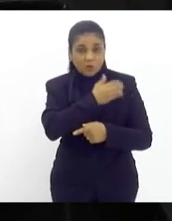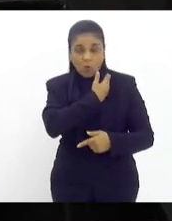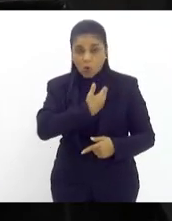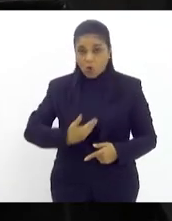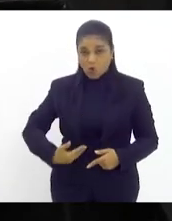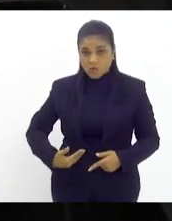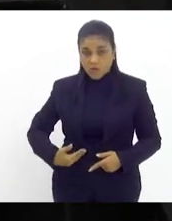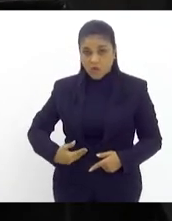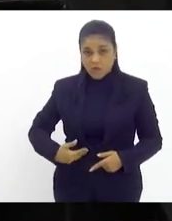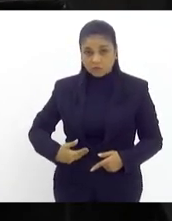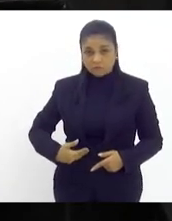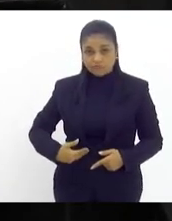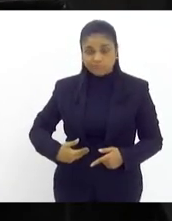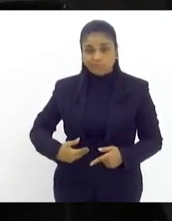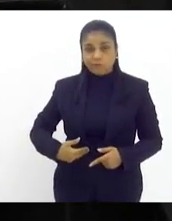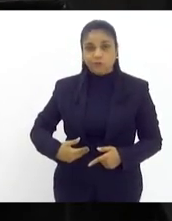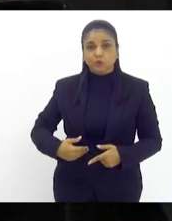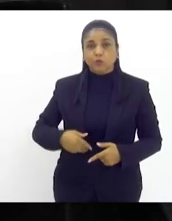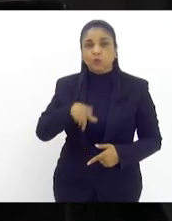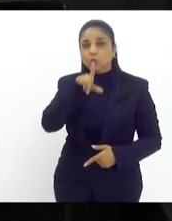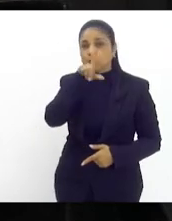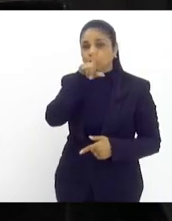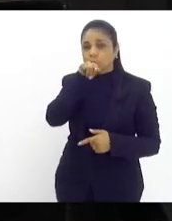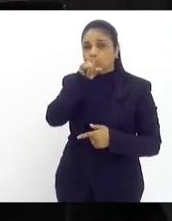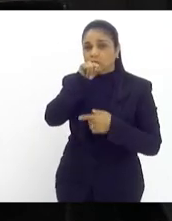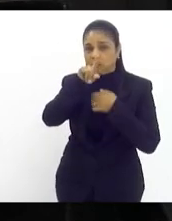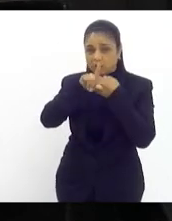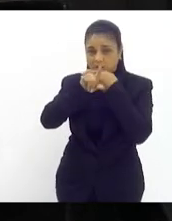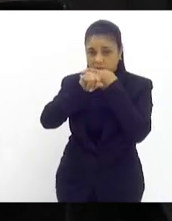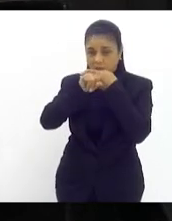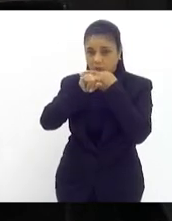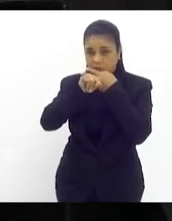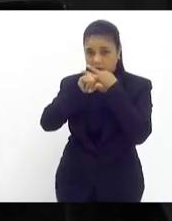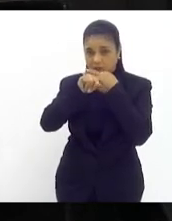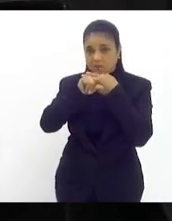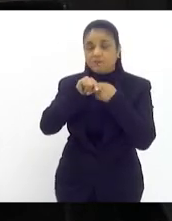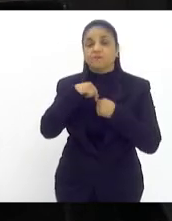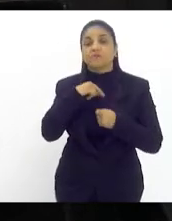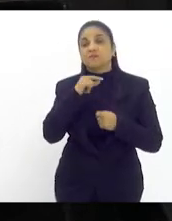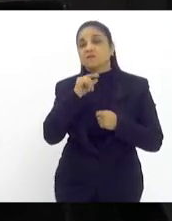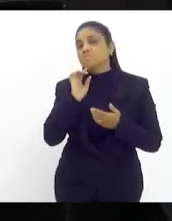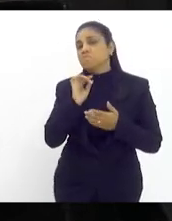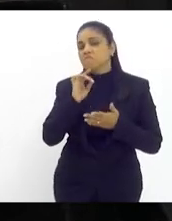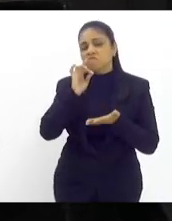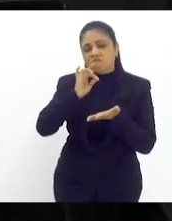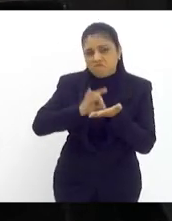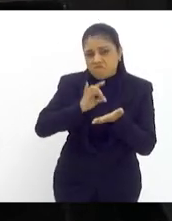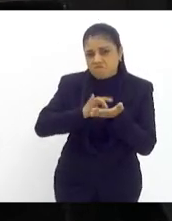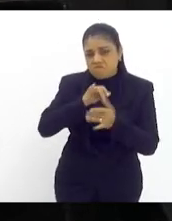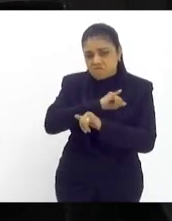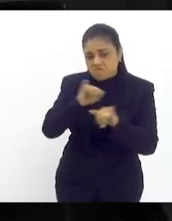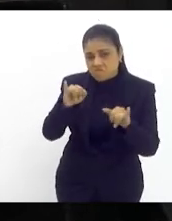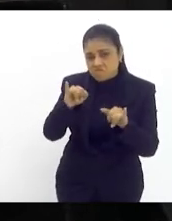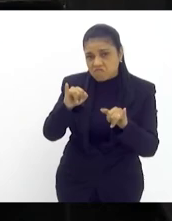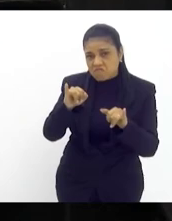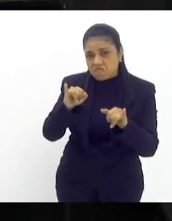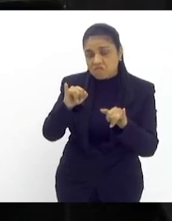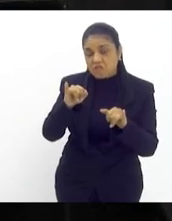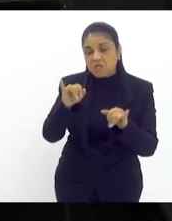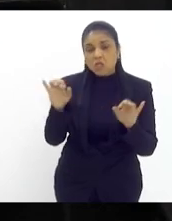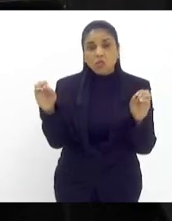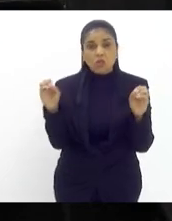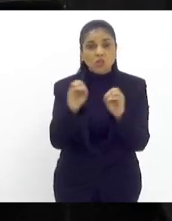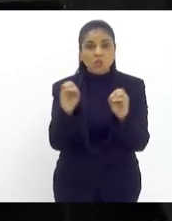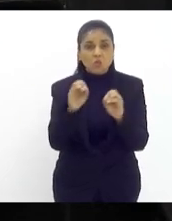através do Twitter onde é afirmado que nenhum professor do